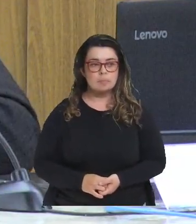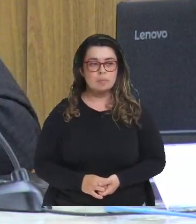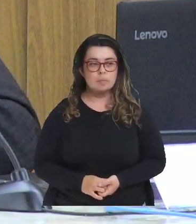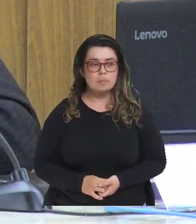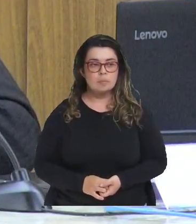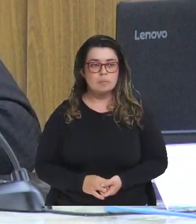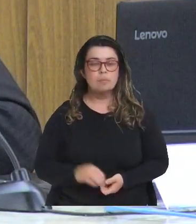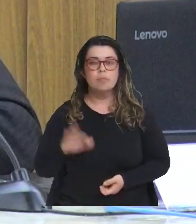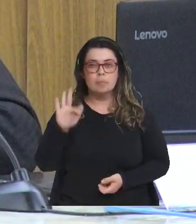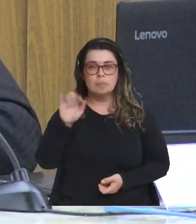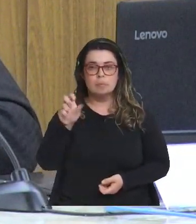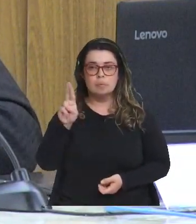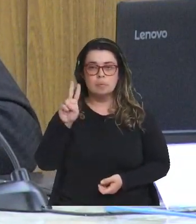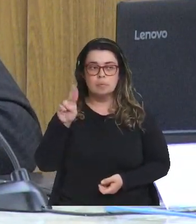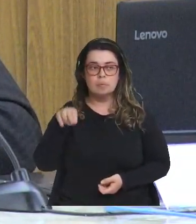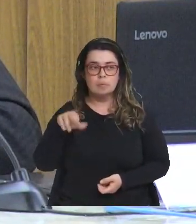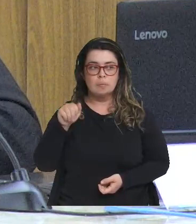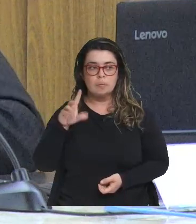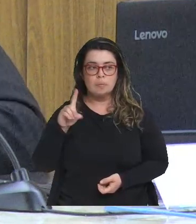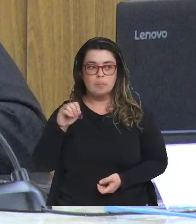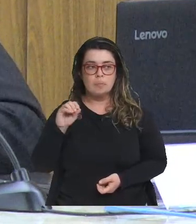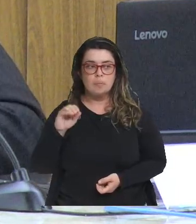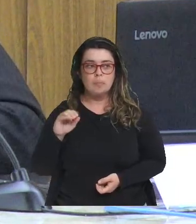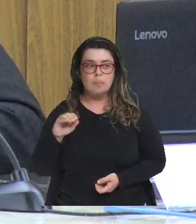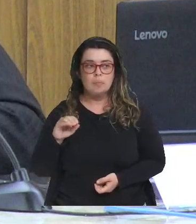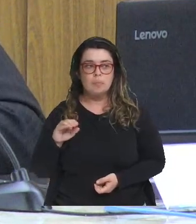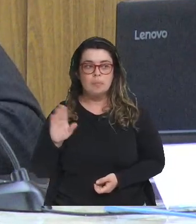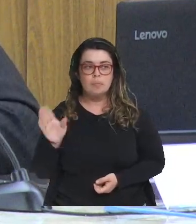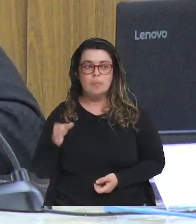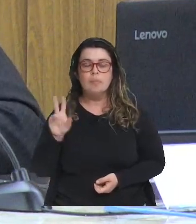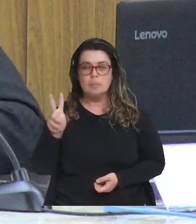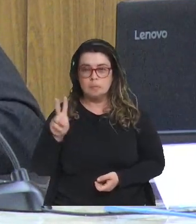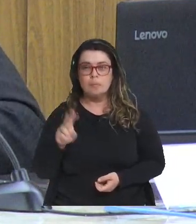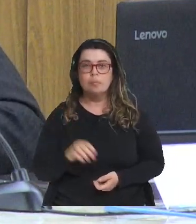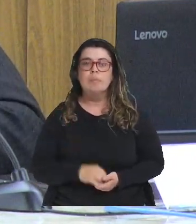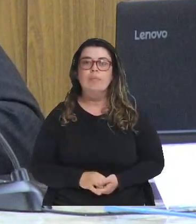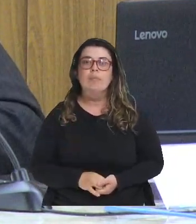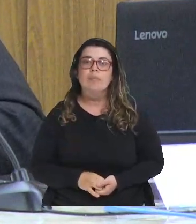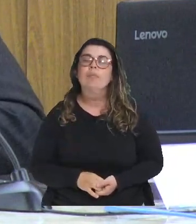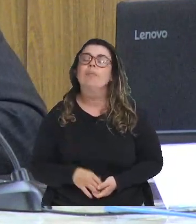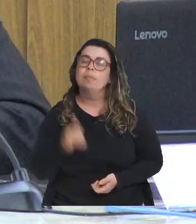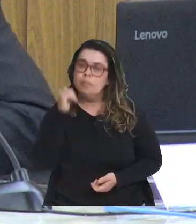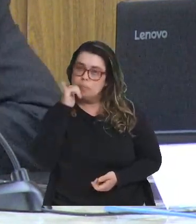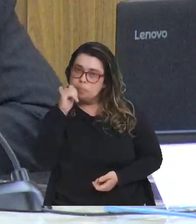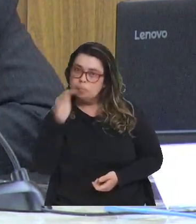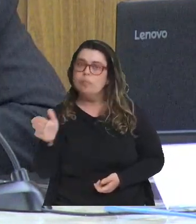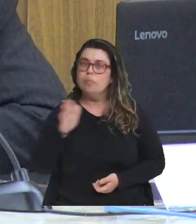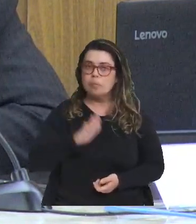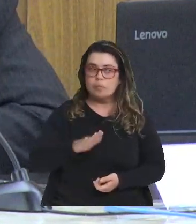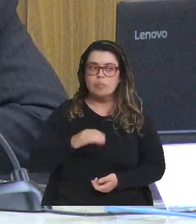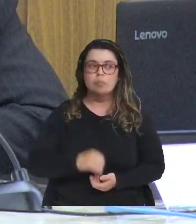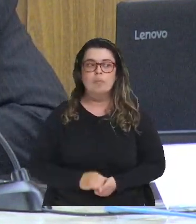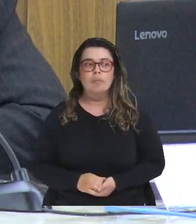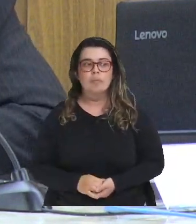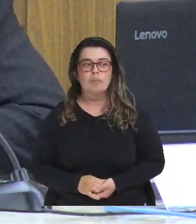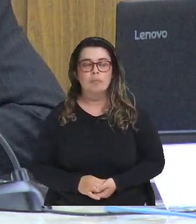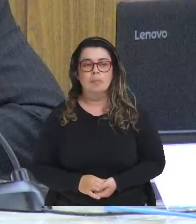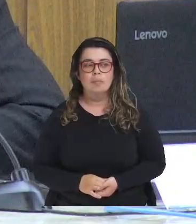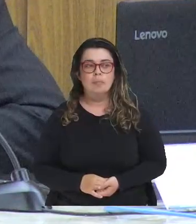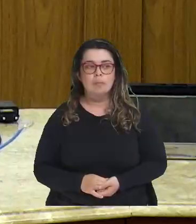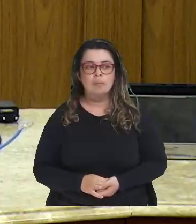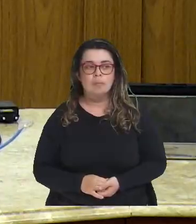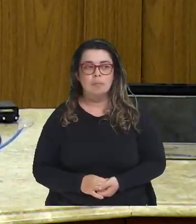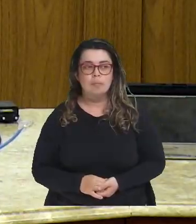Pela ordem, vereador Alexandre. Para registro de presença no painel. Obrigado, senhor presidente. Presença registrada, vereador Fernando Vieira. Pela ordem,